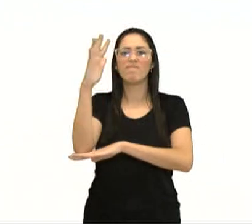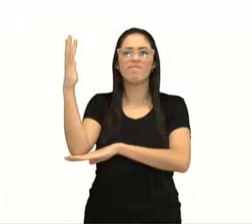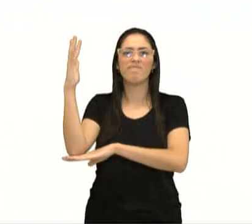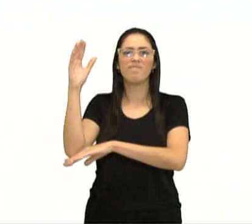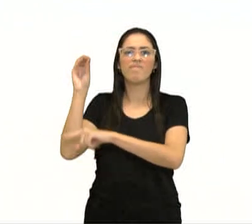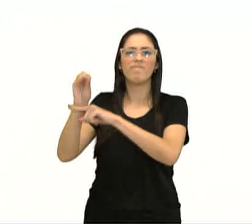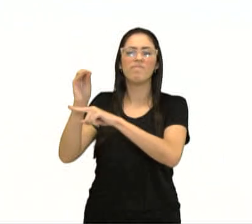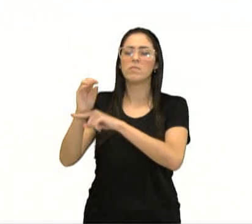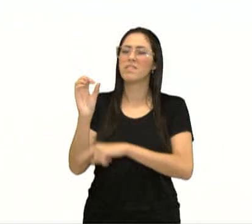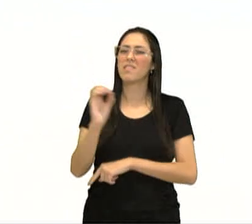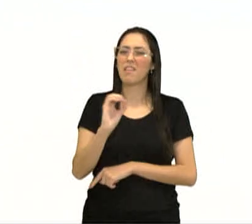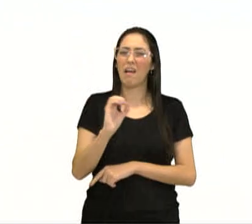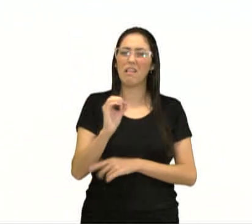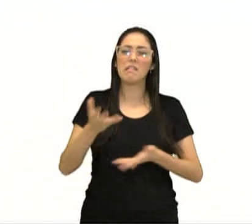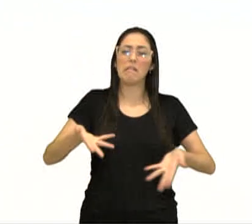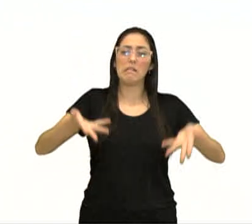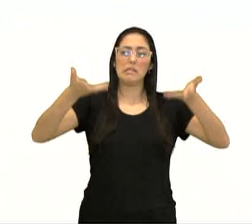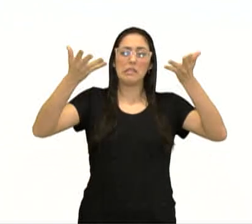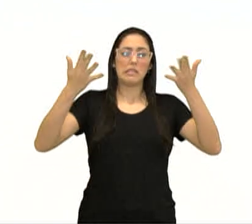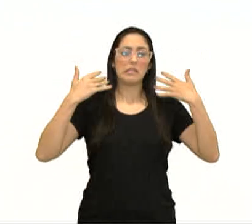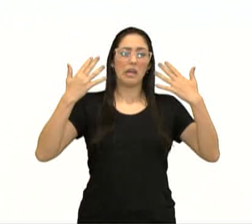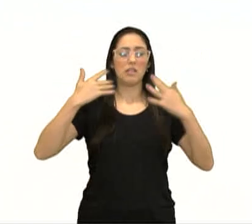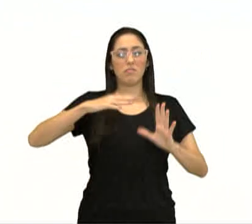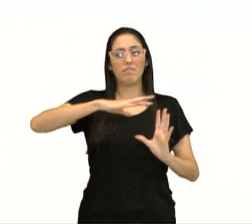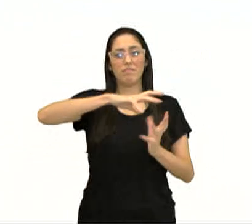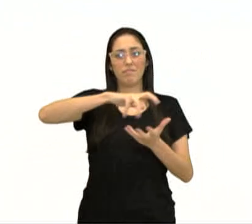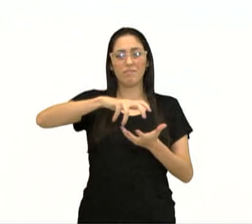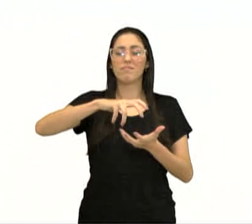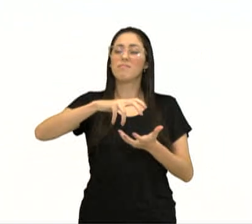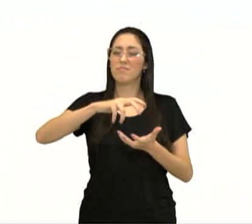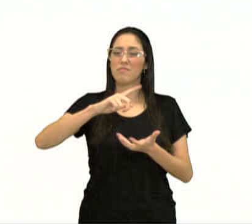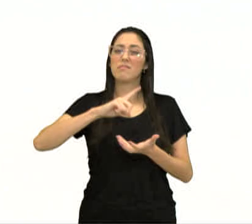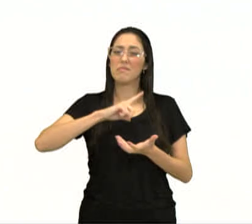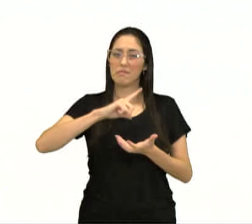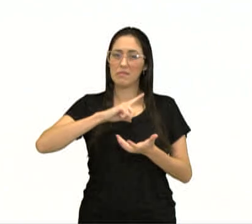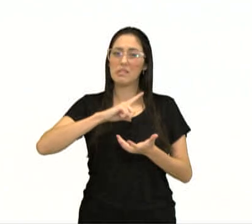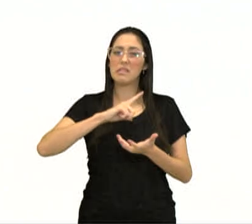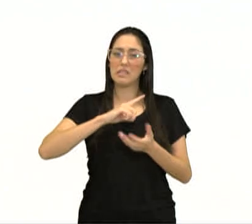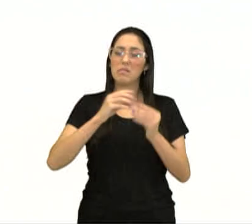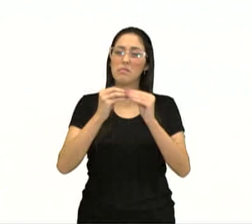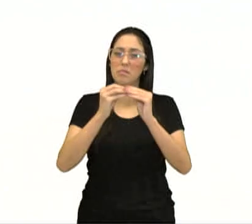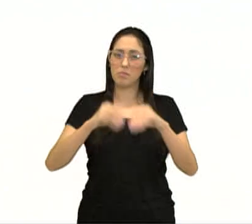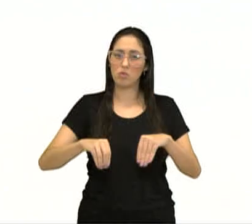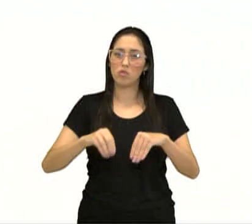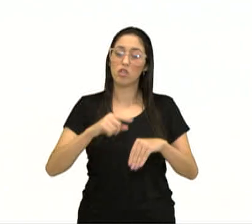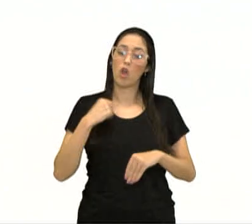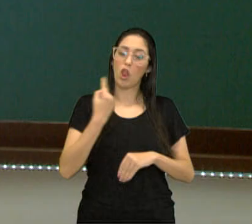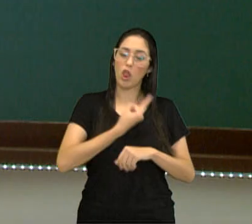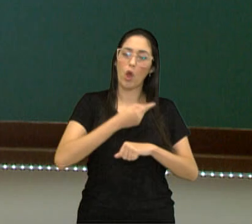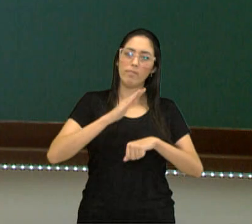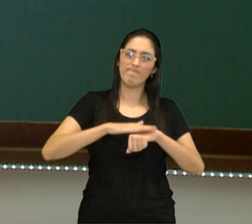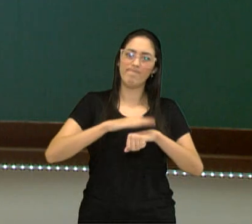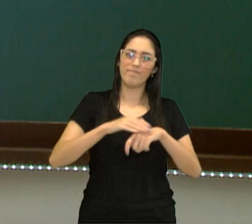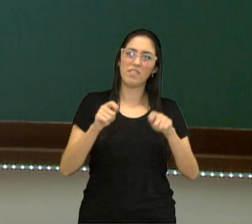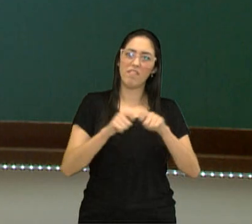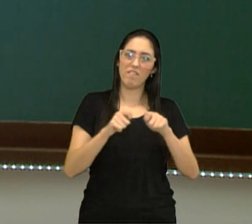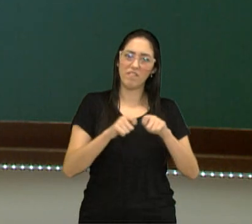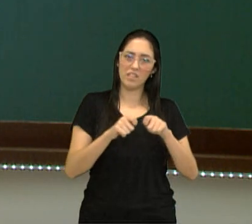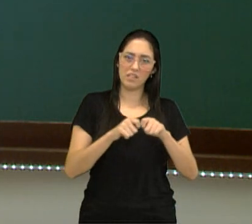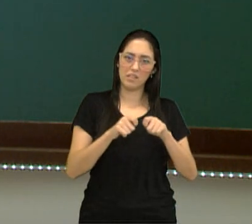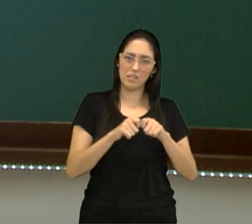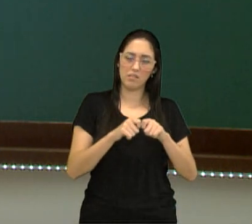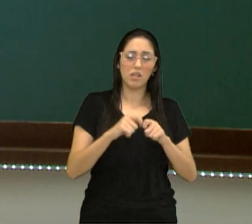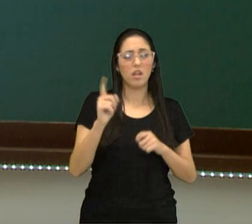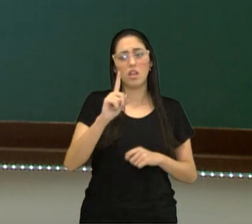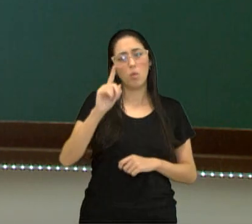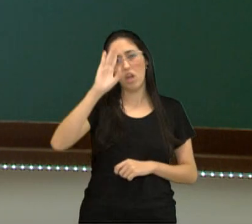quê? No aumento da temperatura do nosso planeta. É o impacto nosso sobre o meio natural. Não o impacto direto, mas